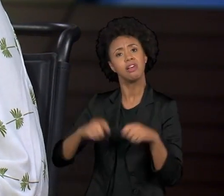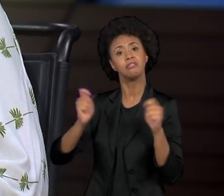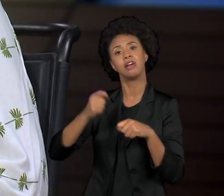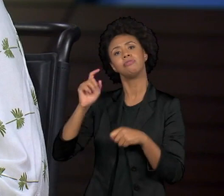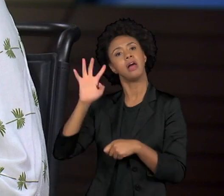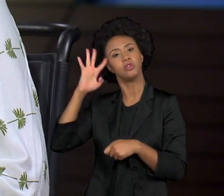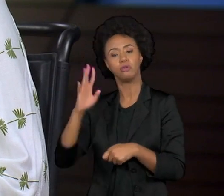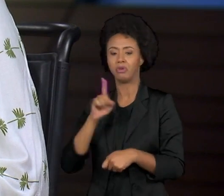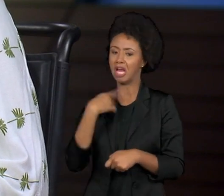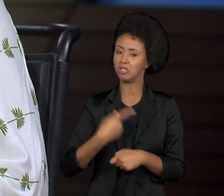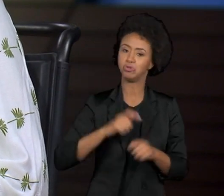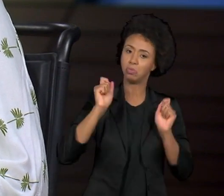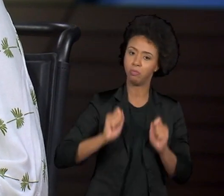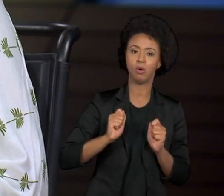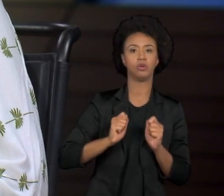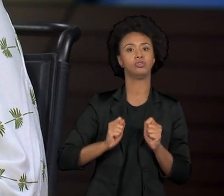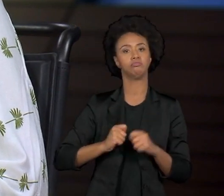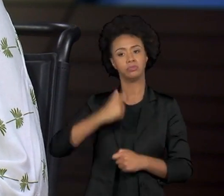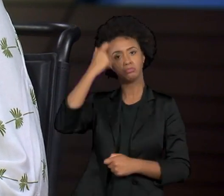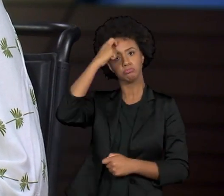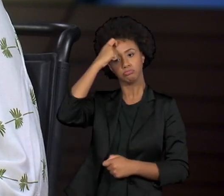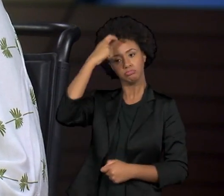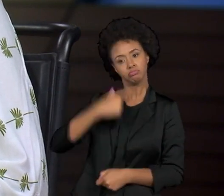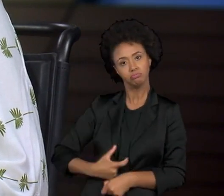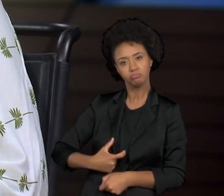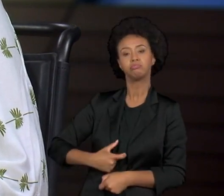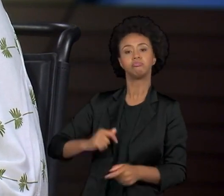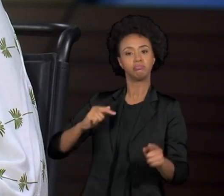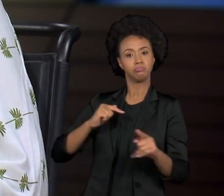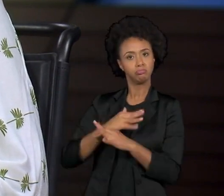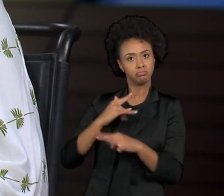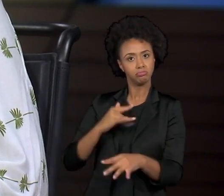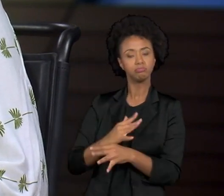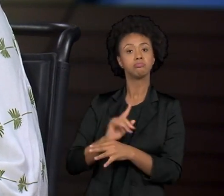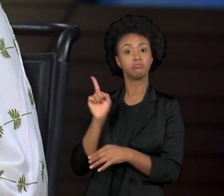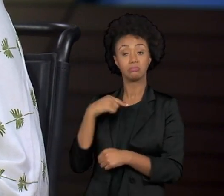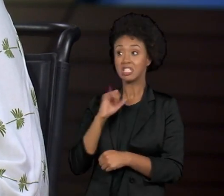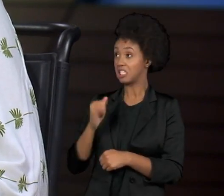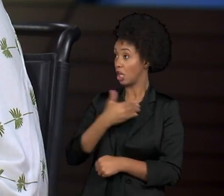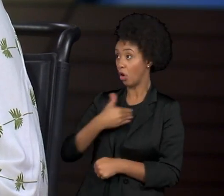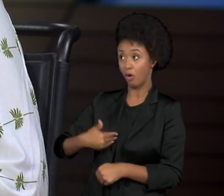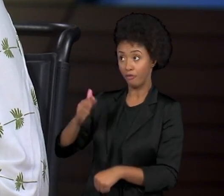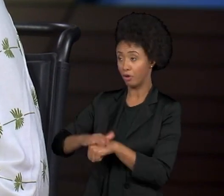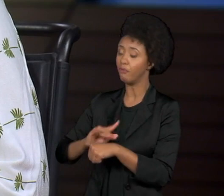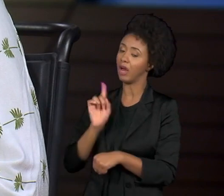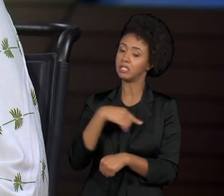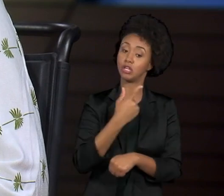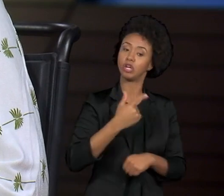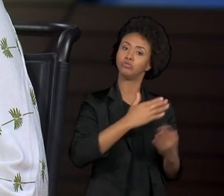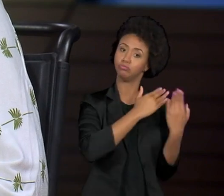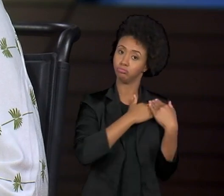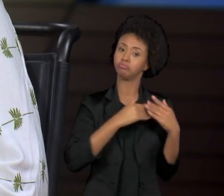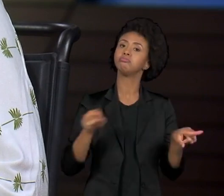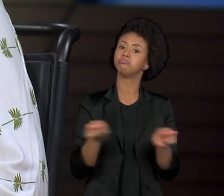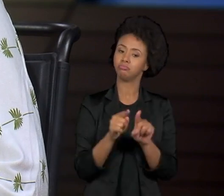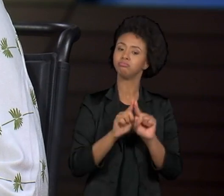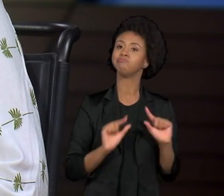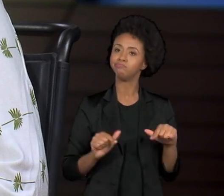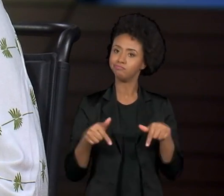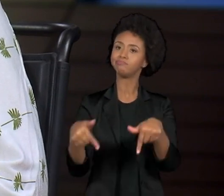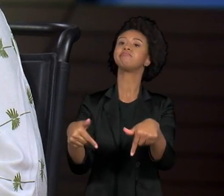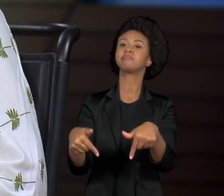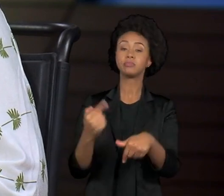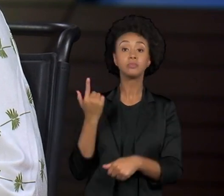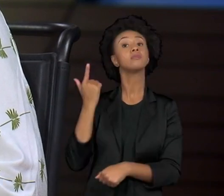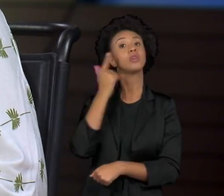como cidadão, estimulando, incentivando que os governos, ou se os governos não fizerem, a gente conseguir fazer a nossa parte para a